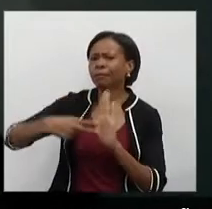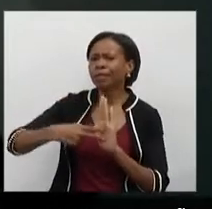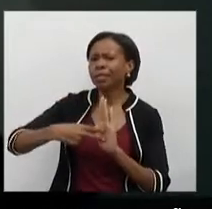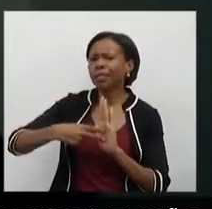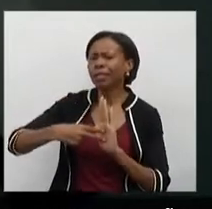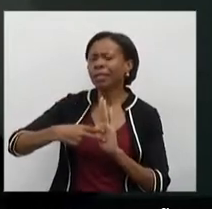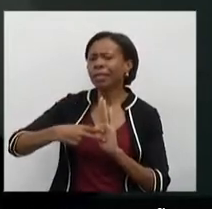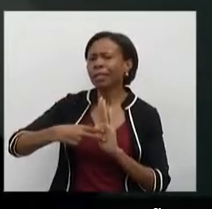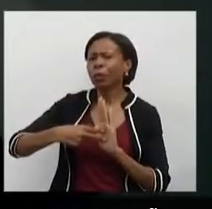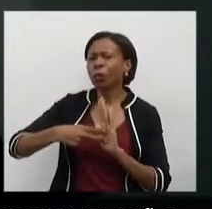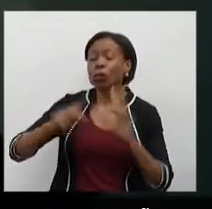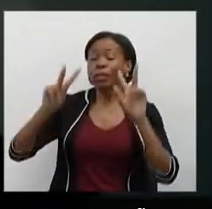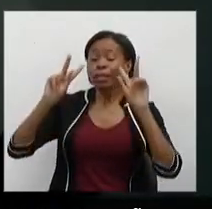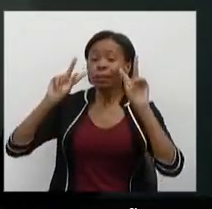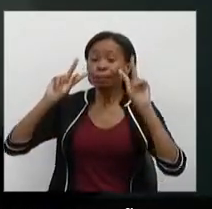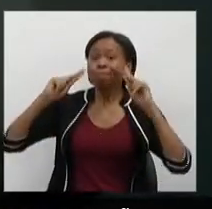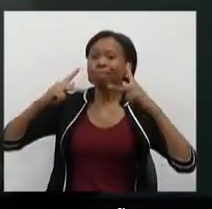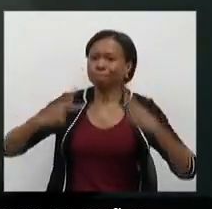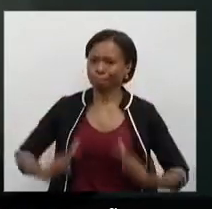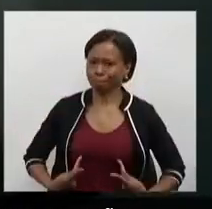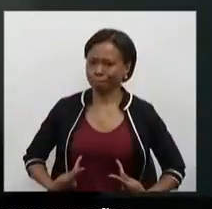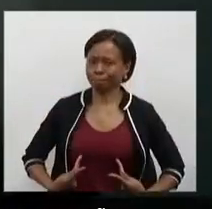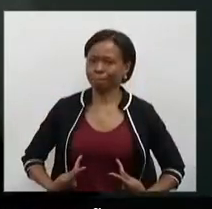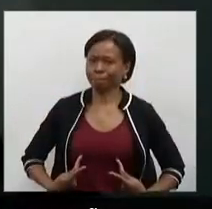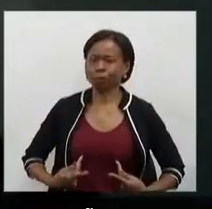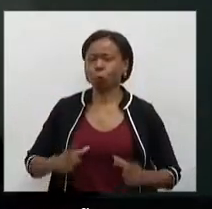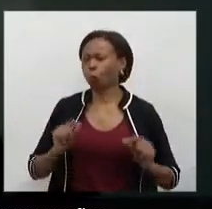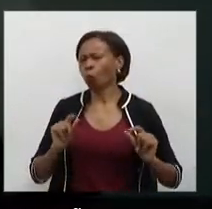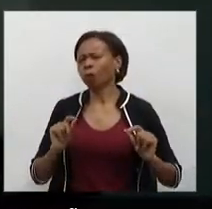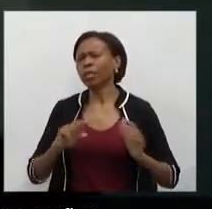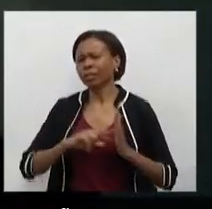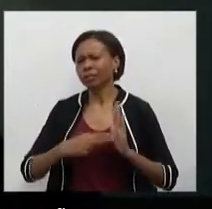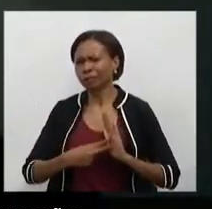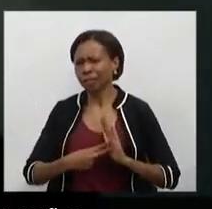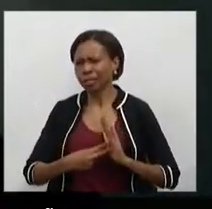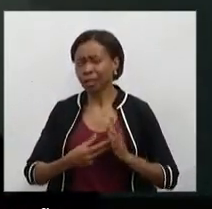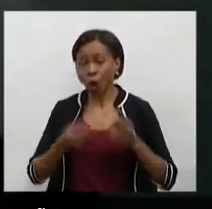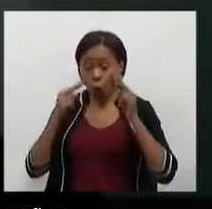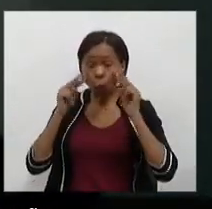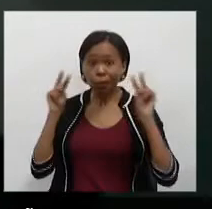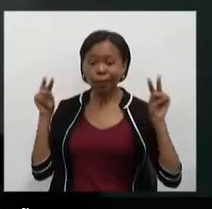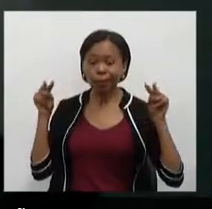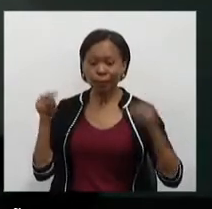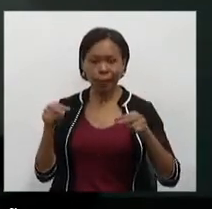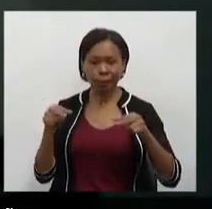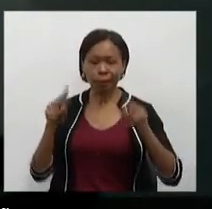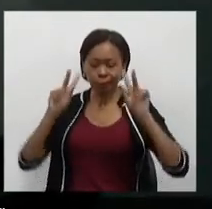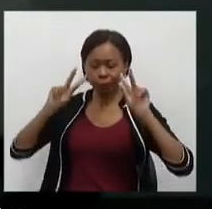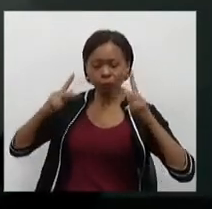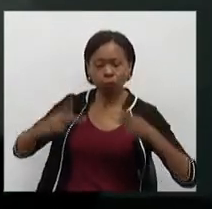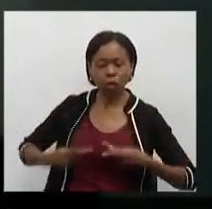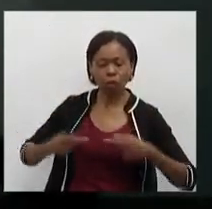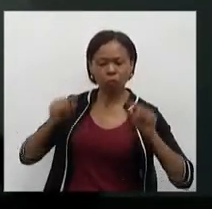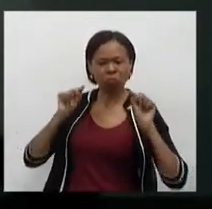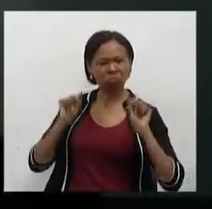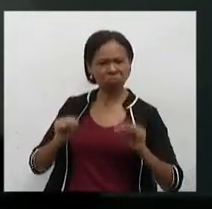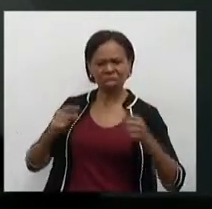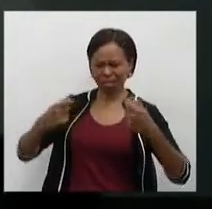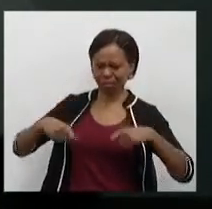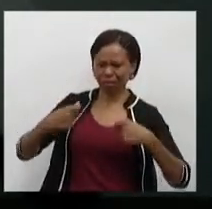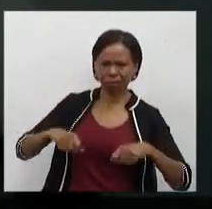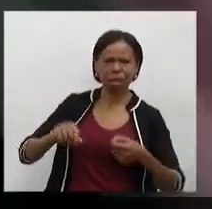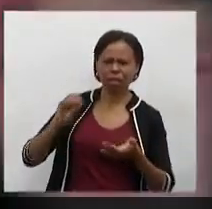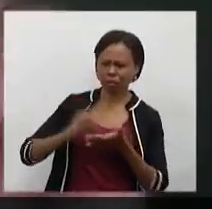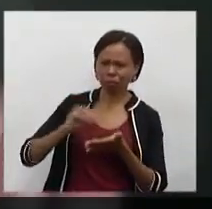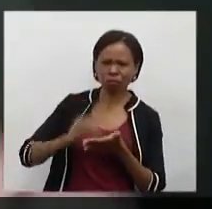gente olhar o ser humano na sua integridade, na sua necessidade, a gente vai conseguir cumprir a lei